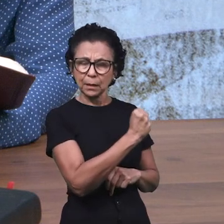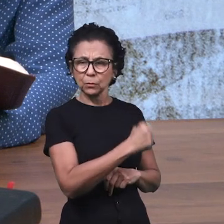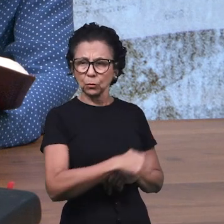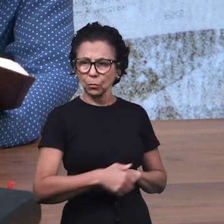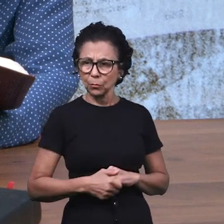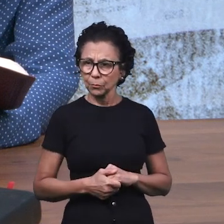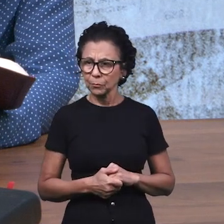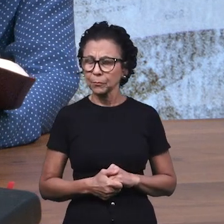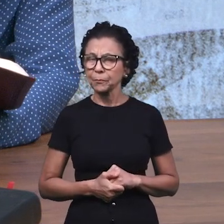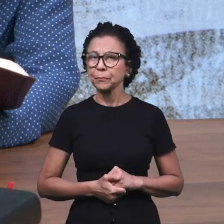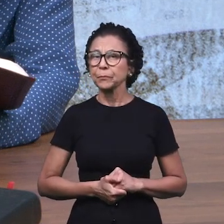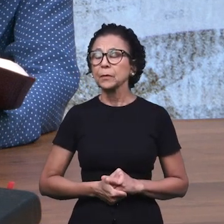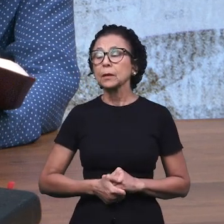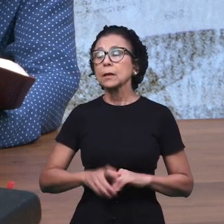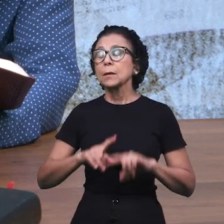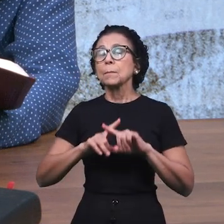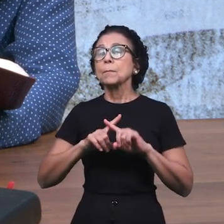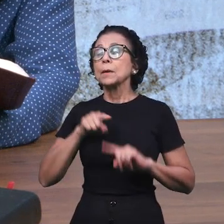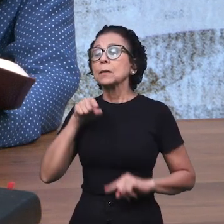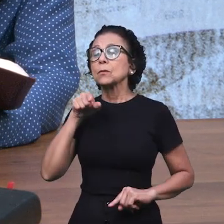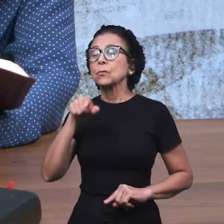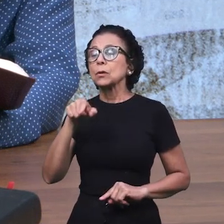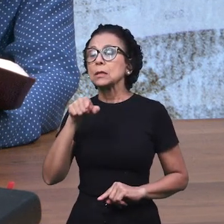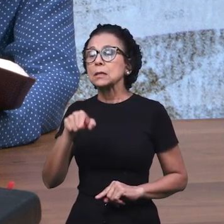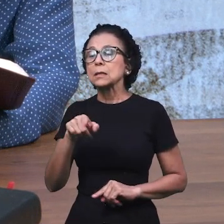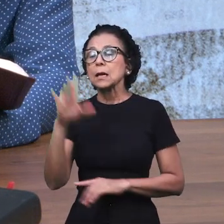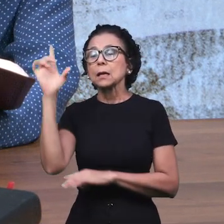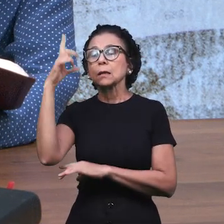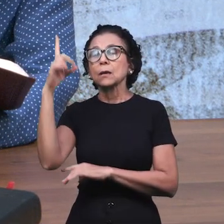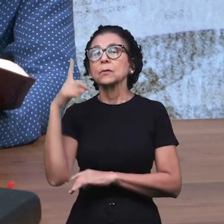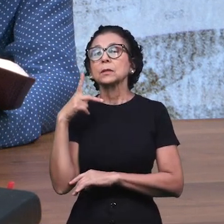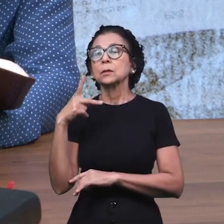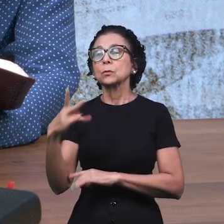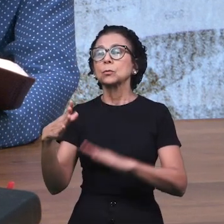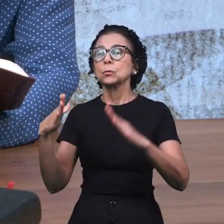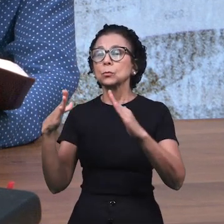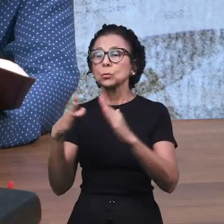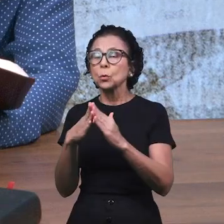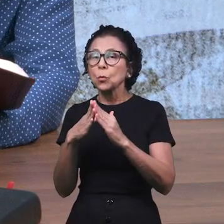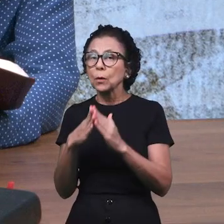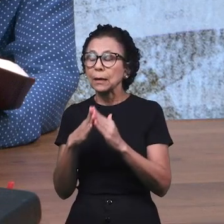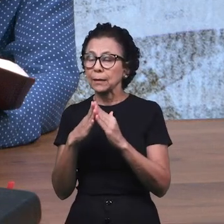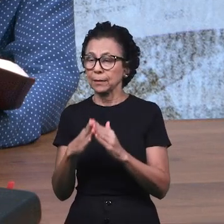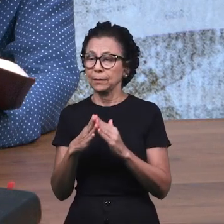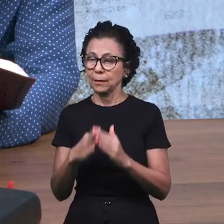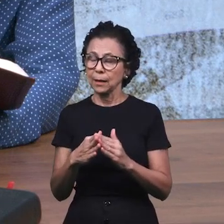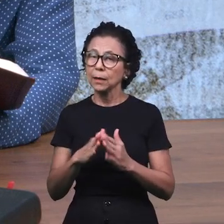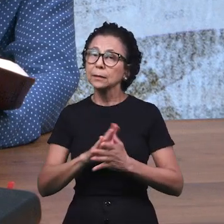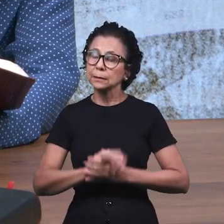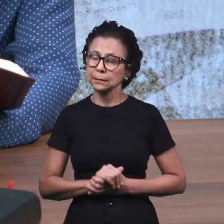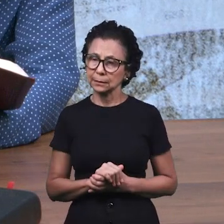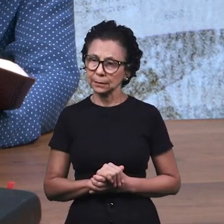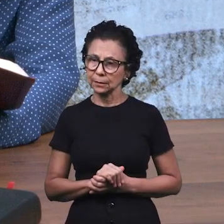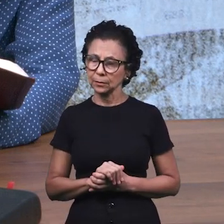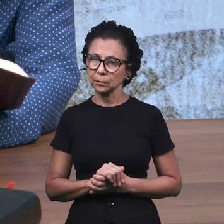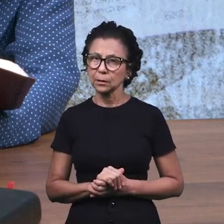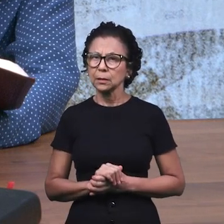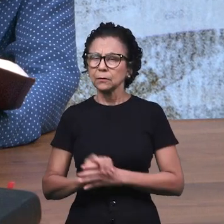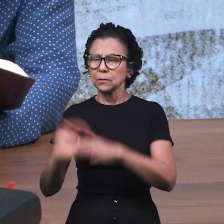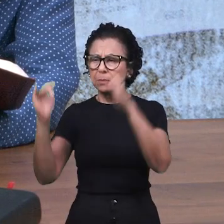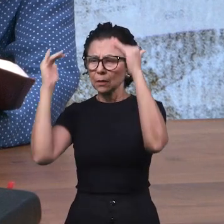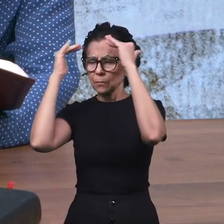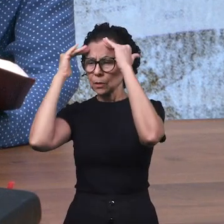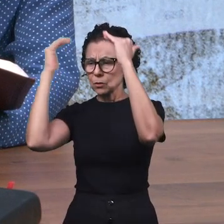espada jamais da tua casa, porquanto me desprezaste e tomaste a mulher de Urias, o